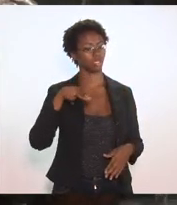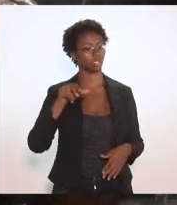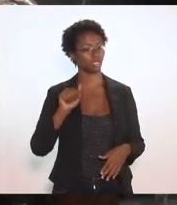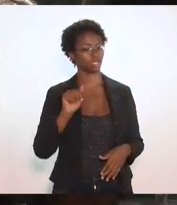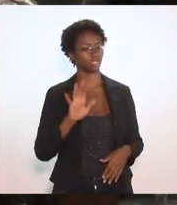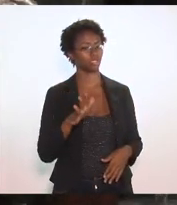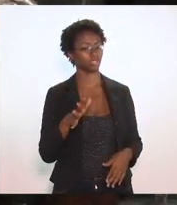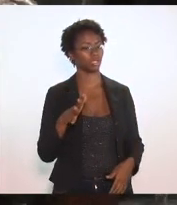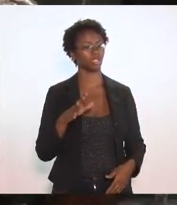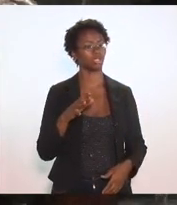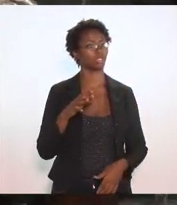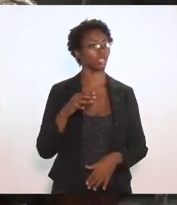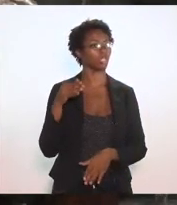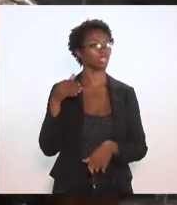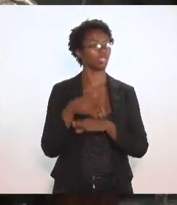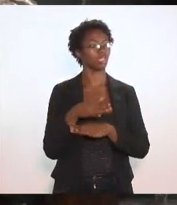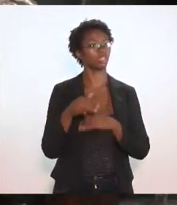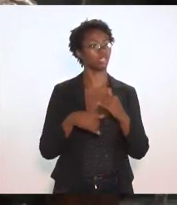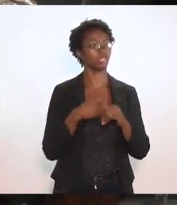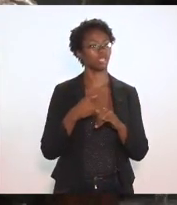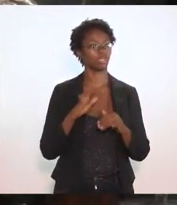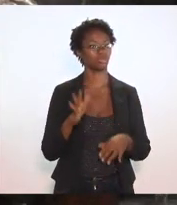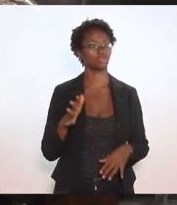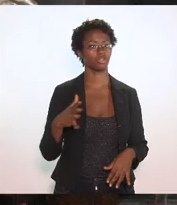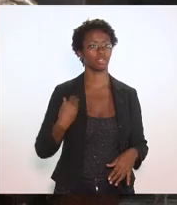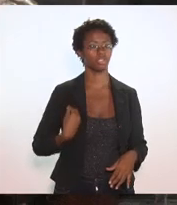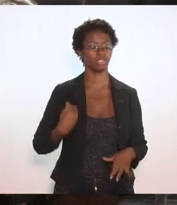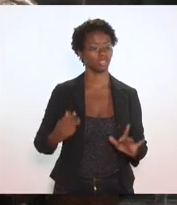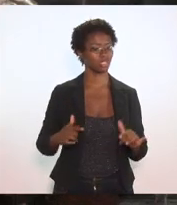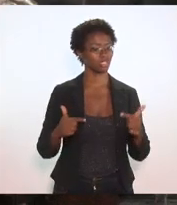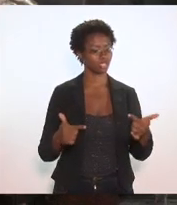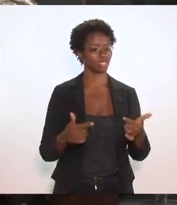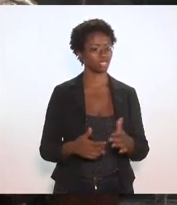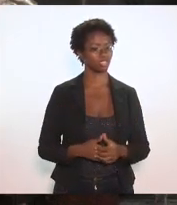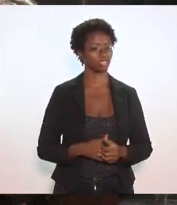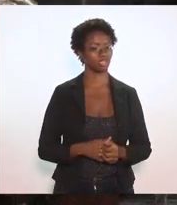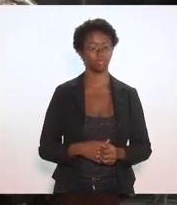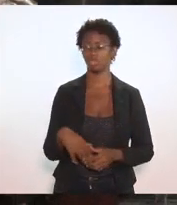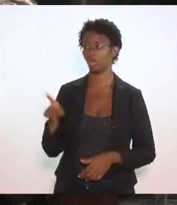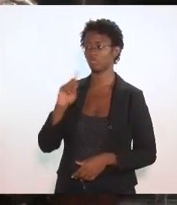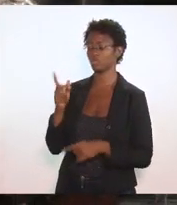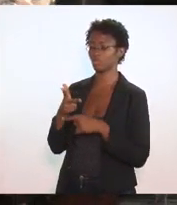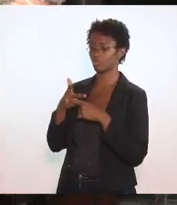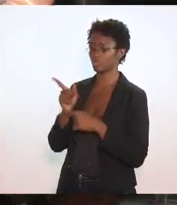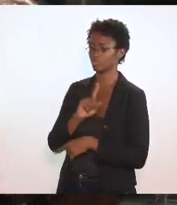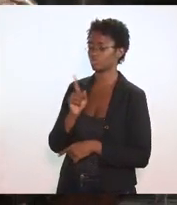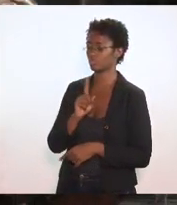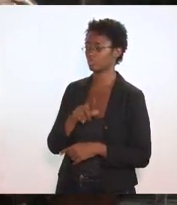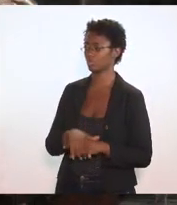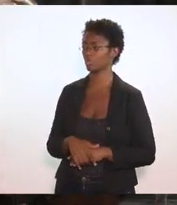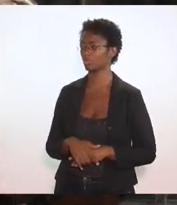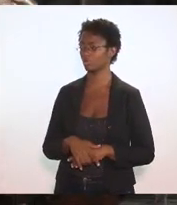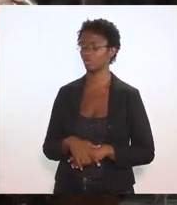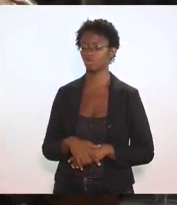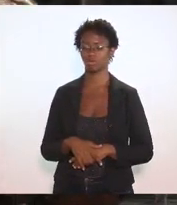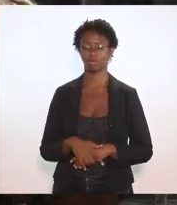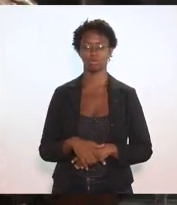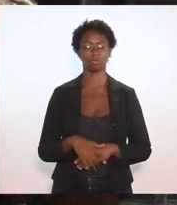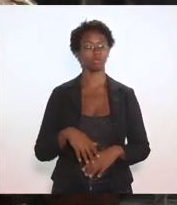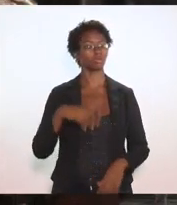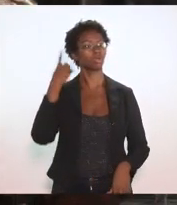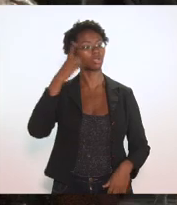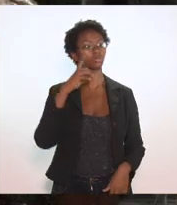está falando porque está ativa. Deputado... O vídeo não. Tá ok. Deputado Léo Vieira.